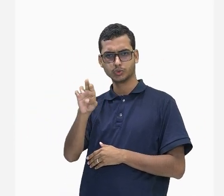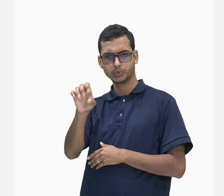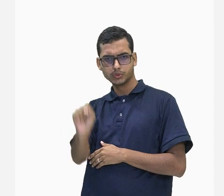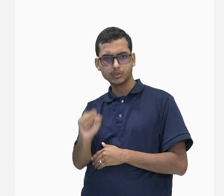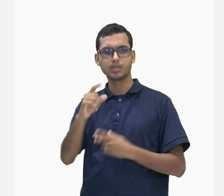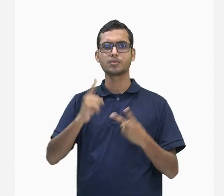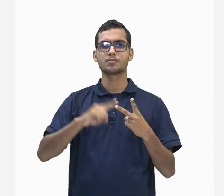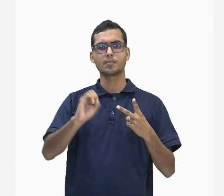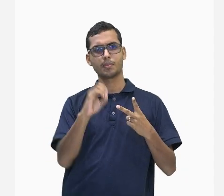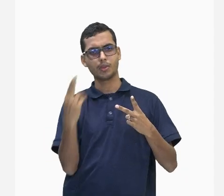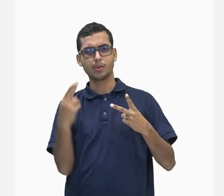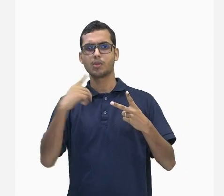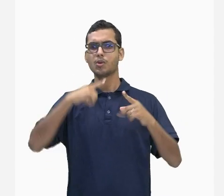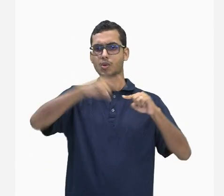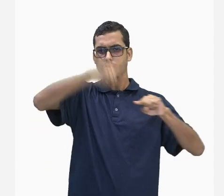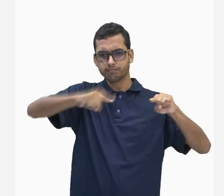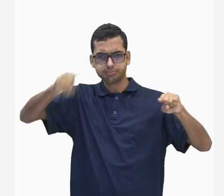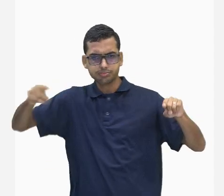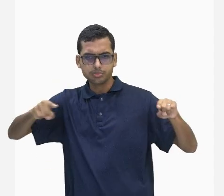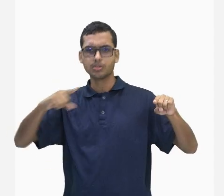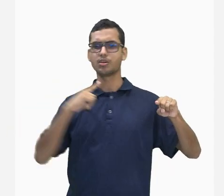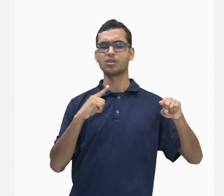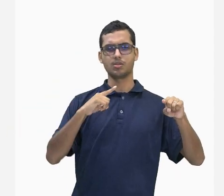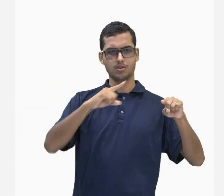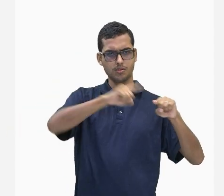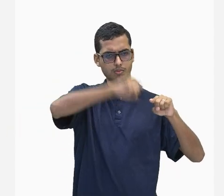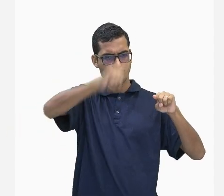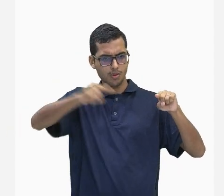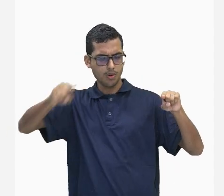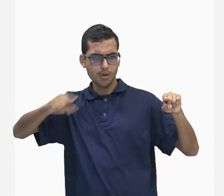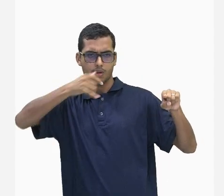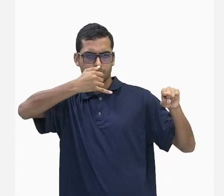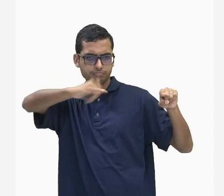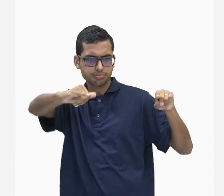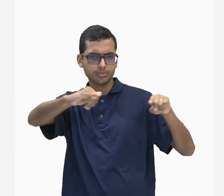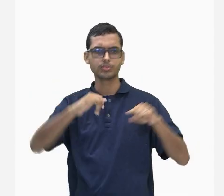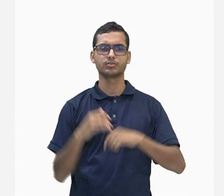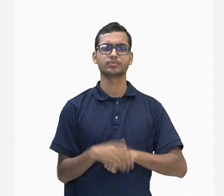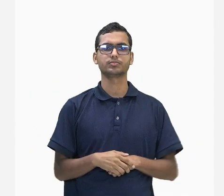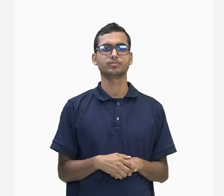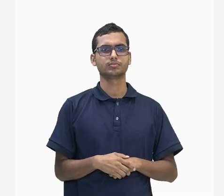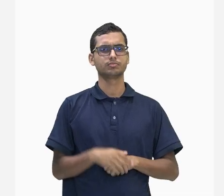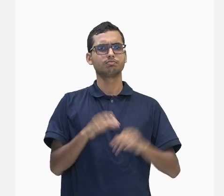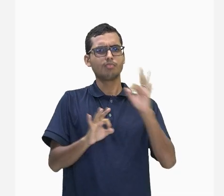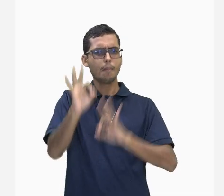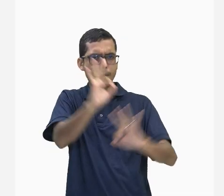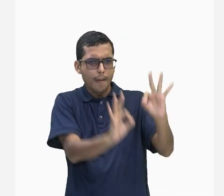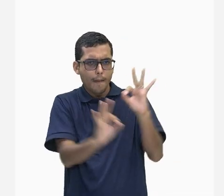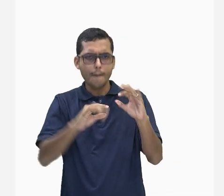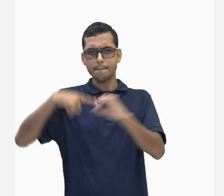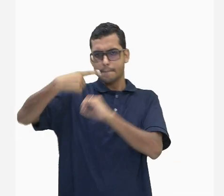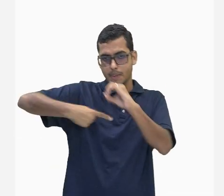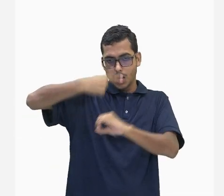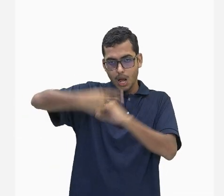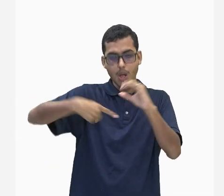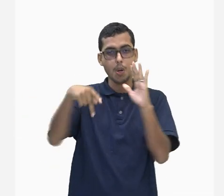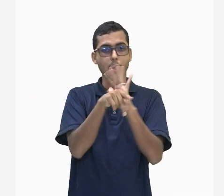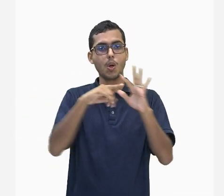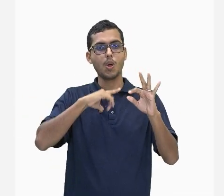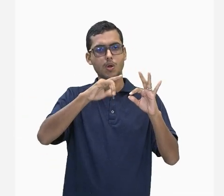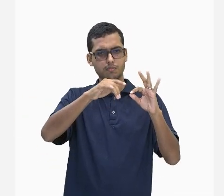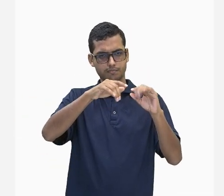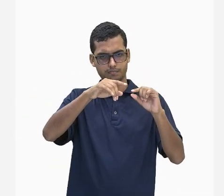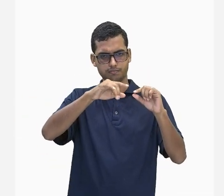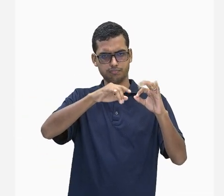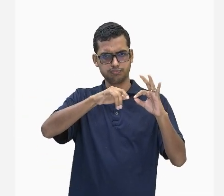Então, vamos ao conceito de radiação por partículas. Refere-se à emissão de partículas subatômicas. Exemplos são